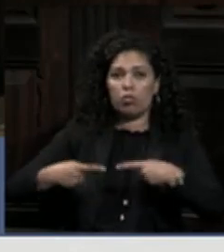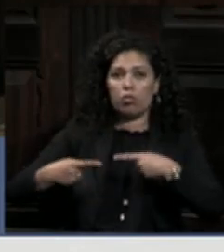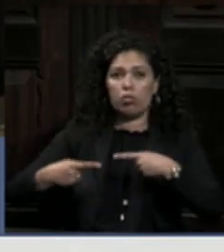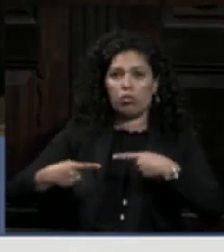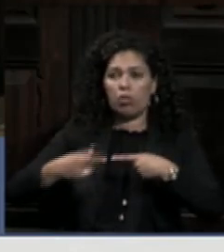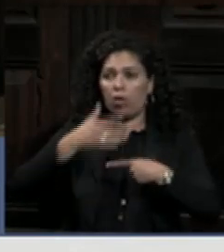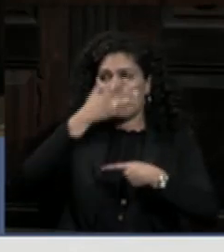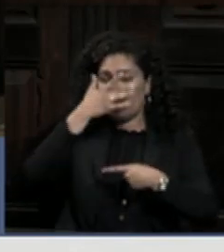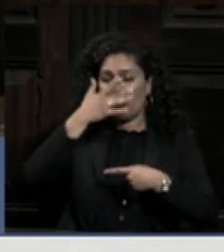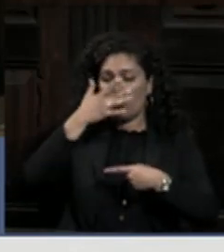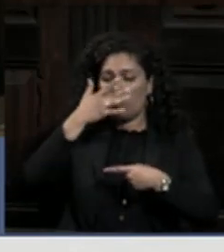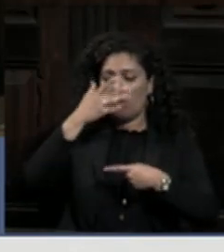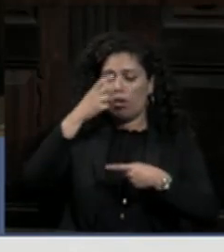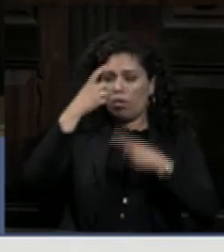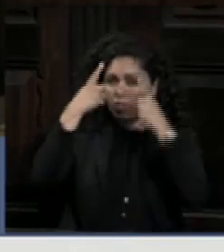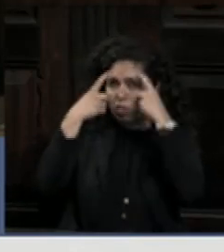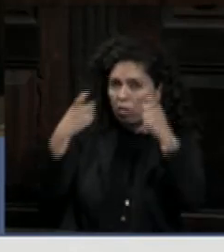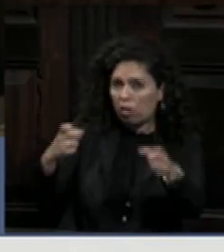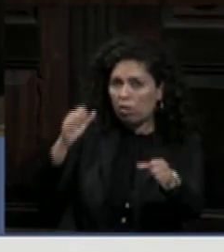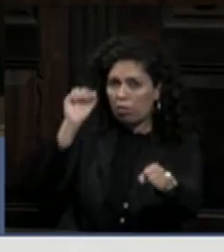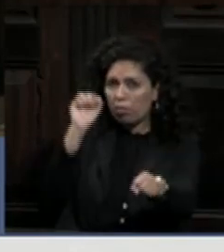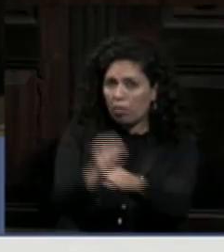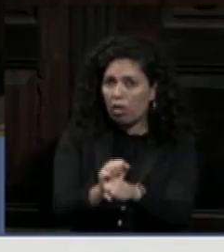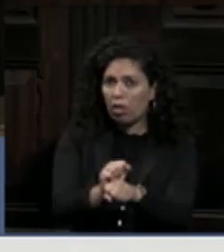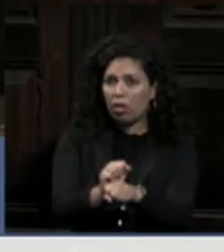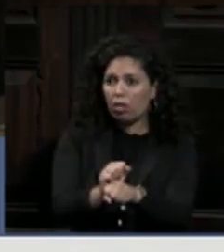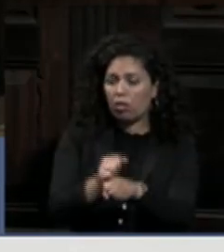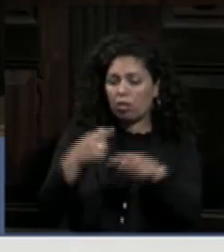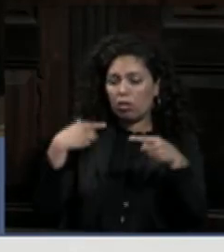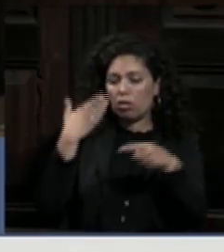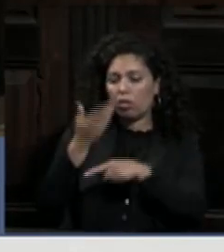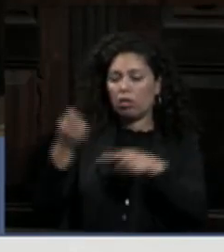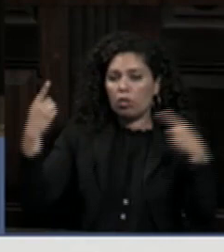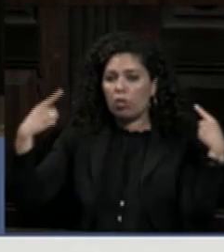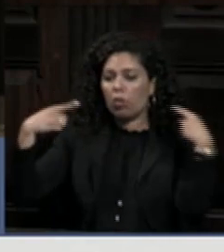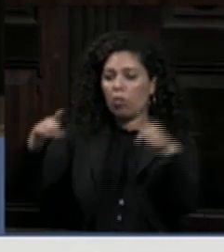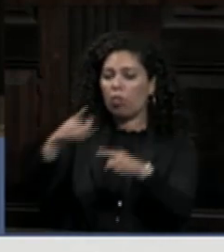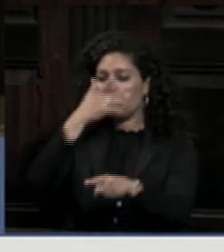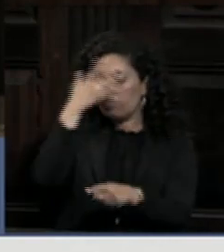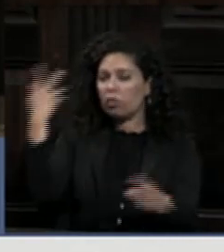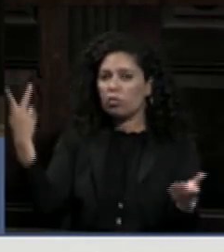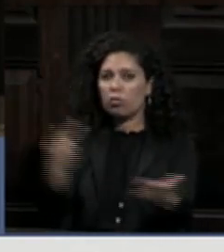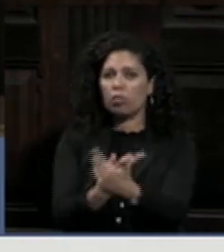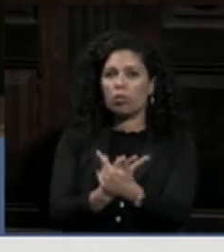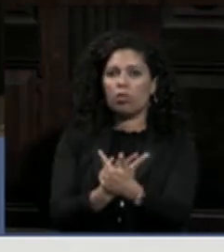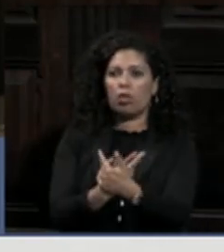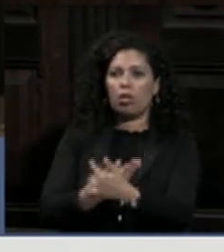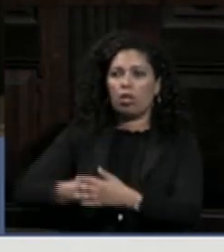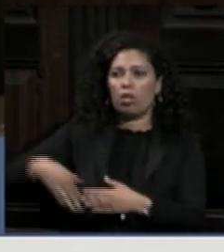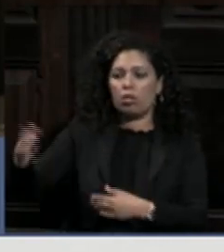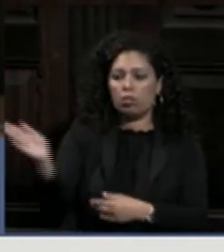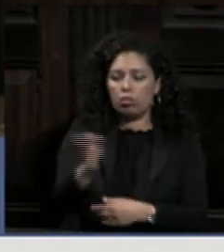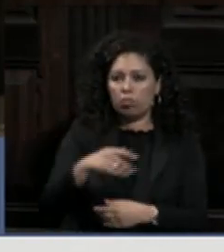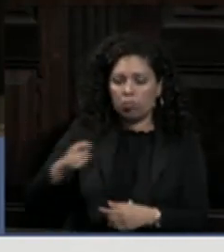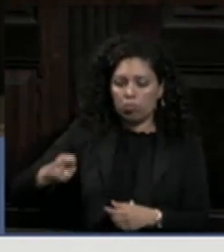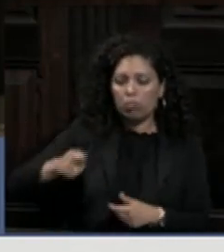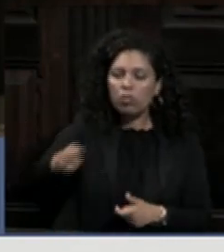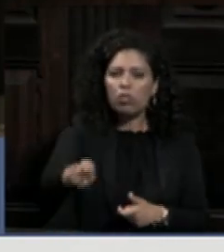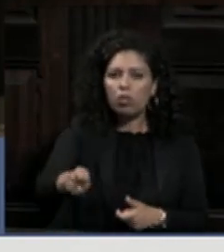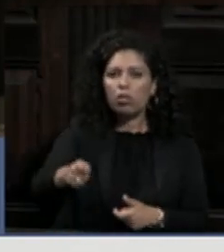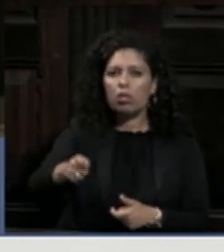violência punir o culpado a facada em bolsonaro